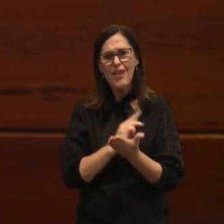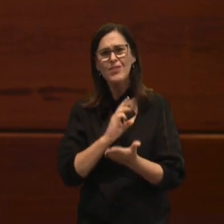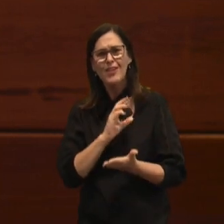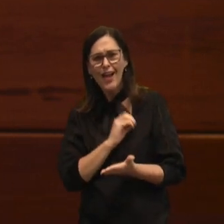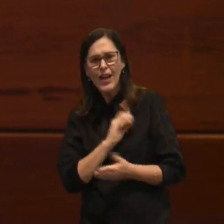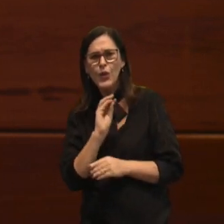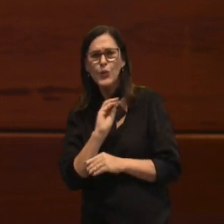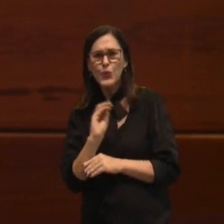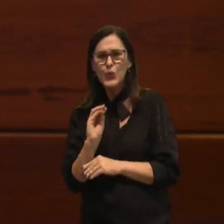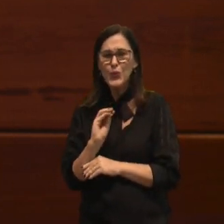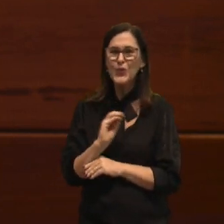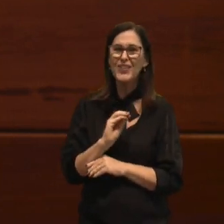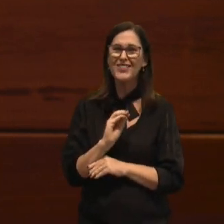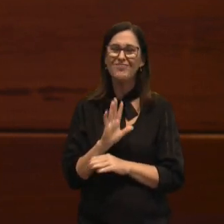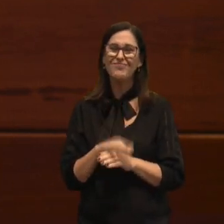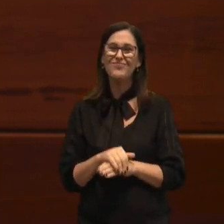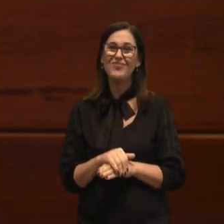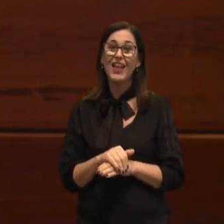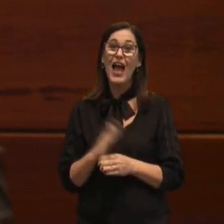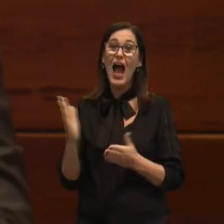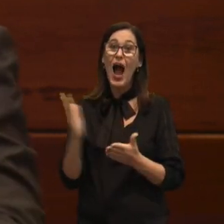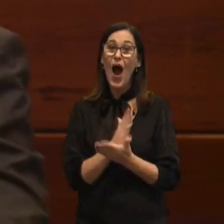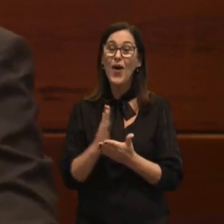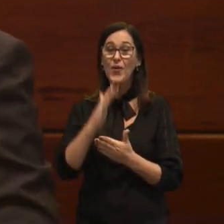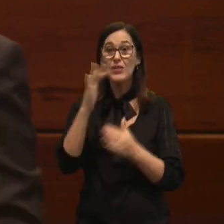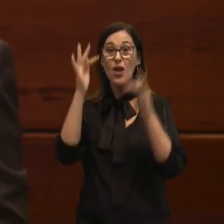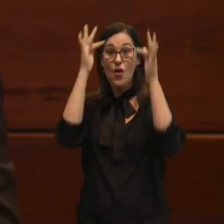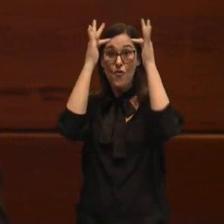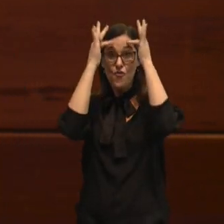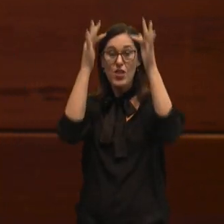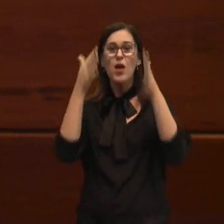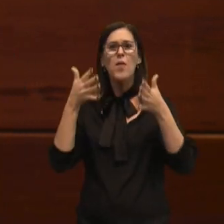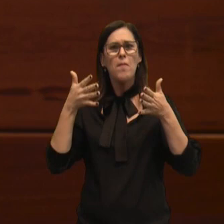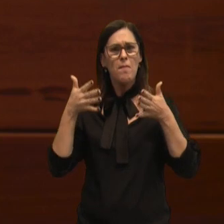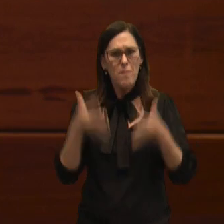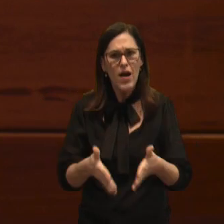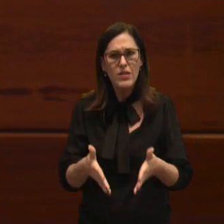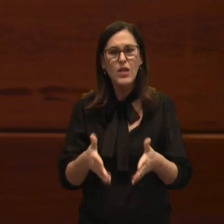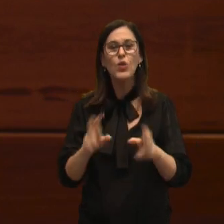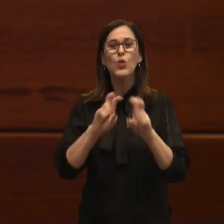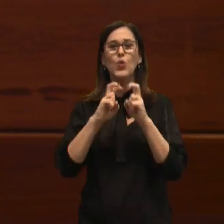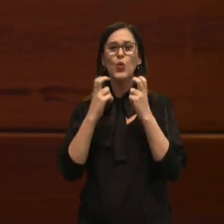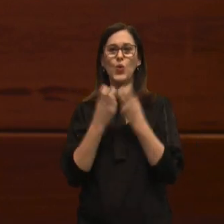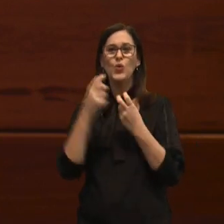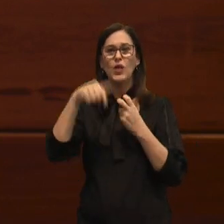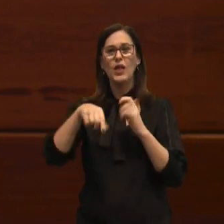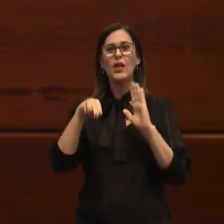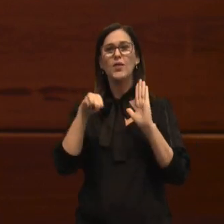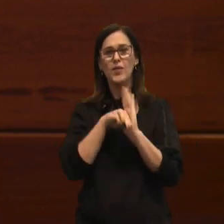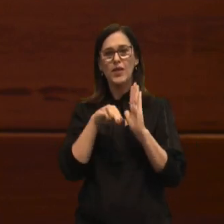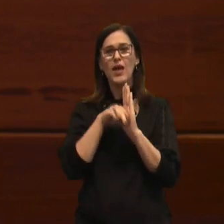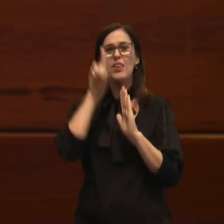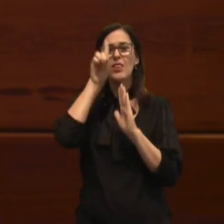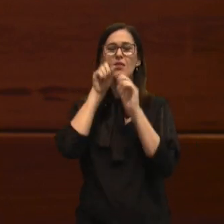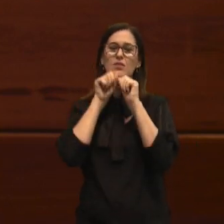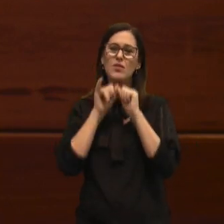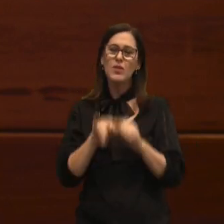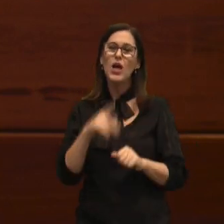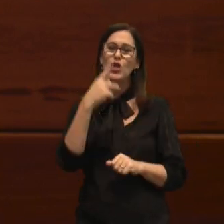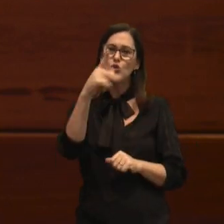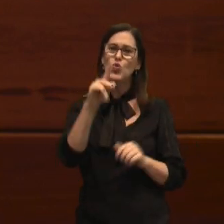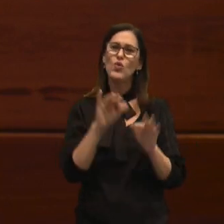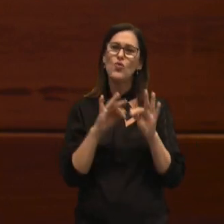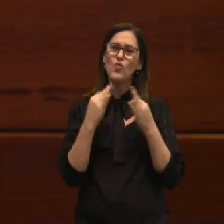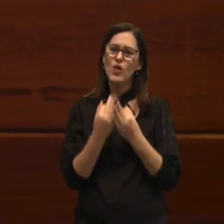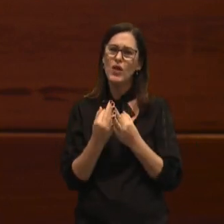de carinho, de cuidado, alguns inclusive fiéis participantes do culto desta igreja. Que Deus abençoe a sua